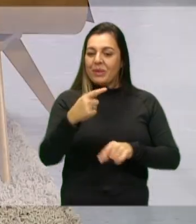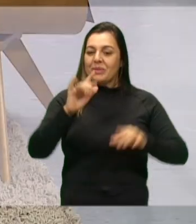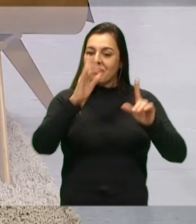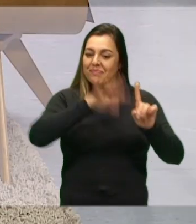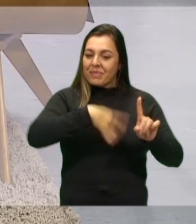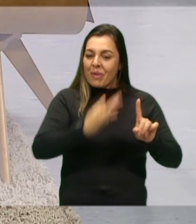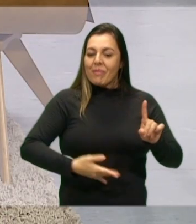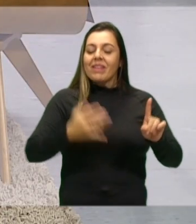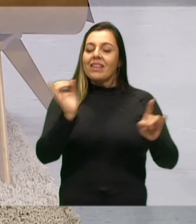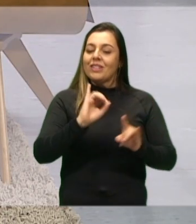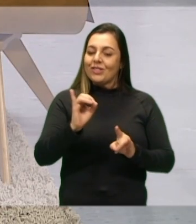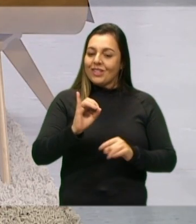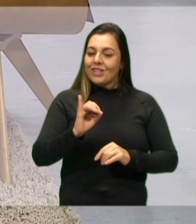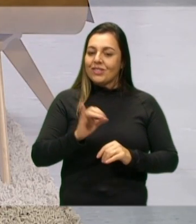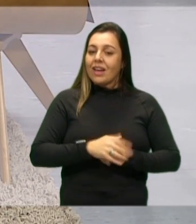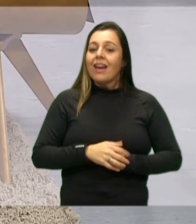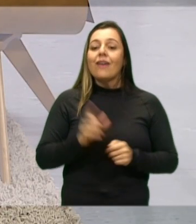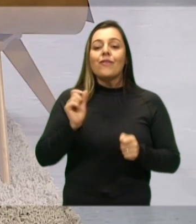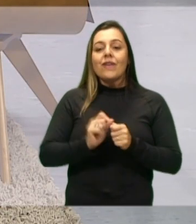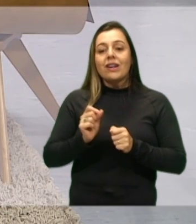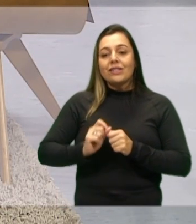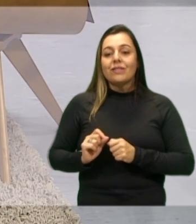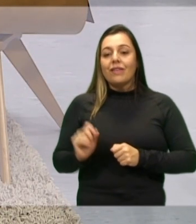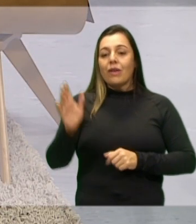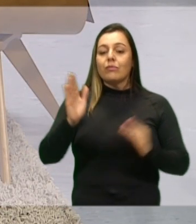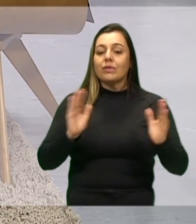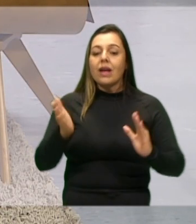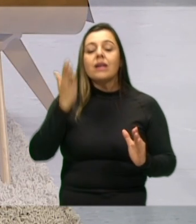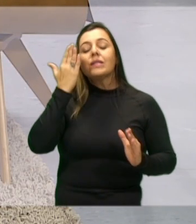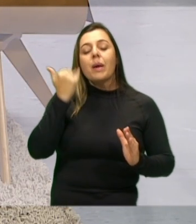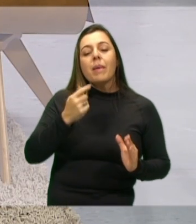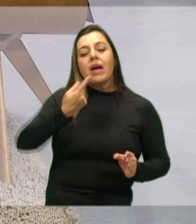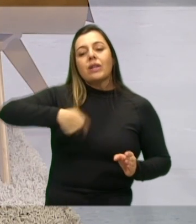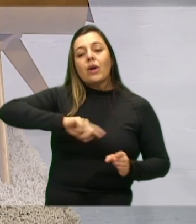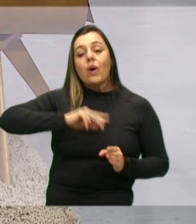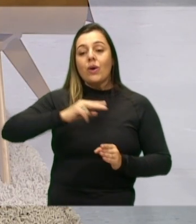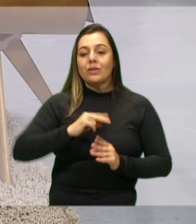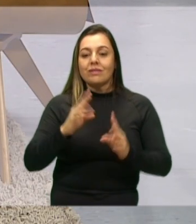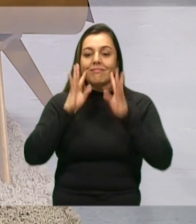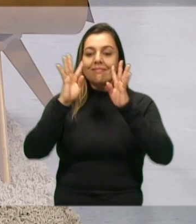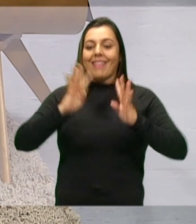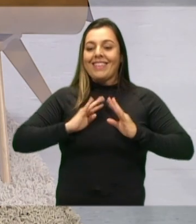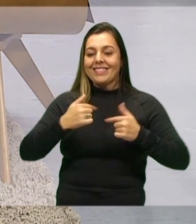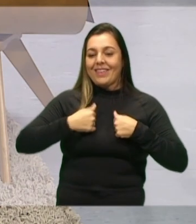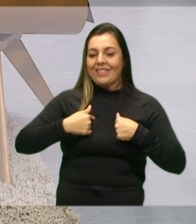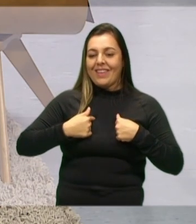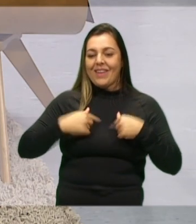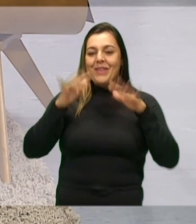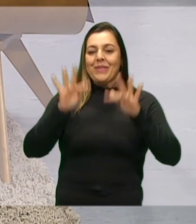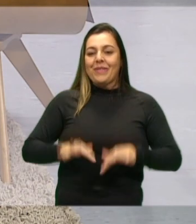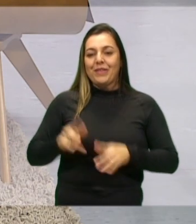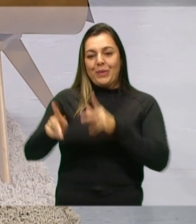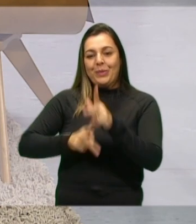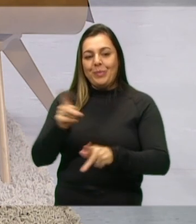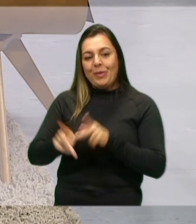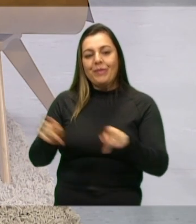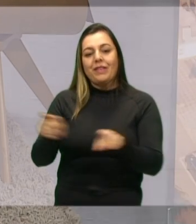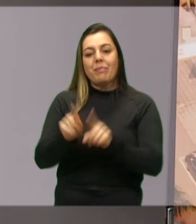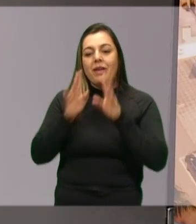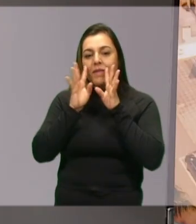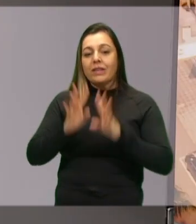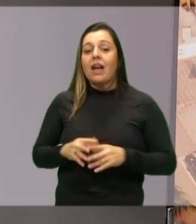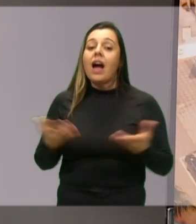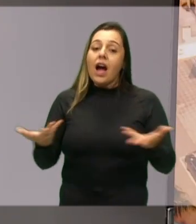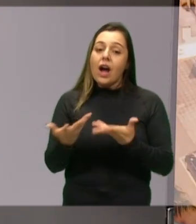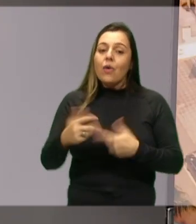homenagem ao aniversário de Itajaí, e é isso que faz valer a pena o mandato, a gente saber que a nossa voz foi ouvida e a voz final, que é a voz da população. Bom,